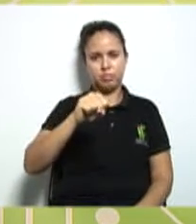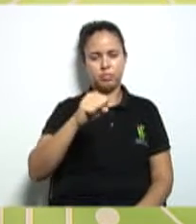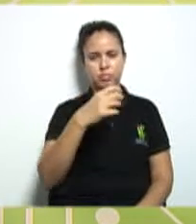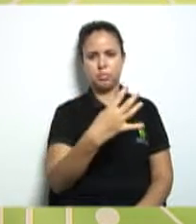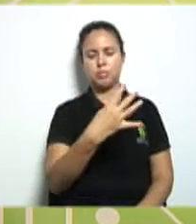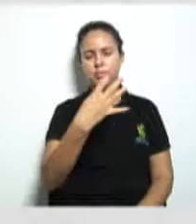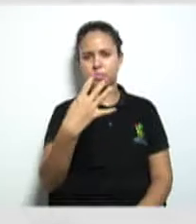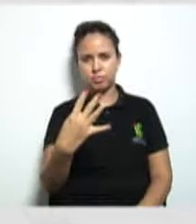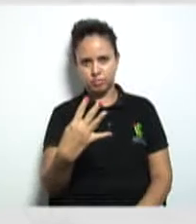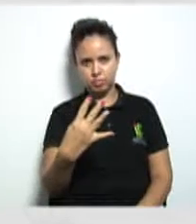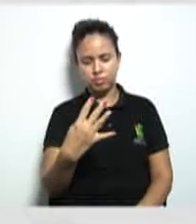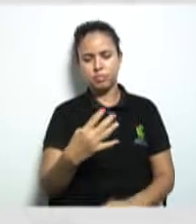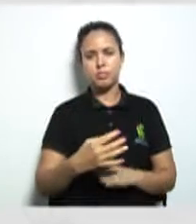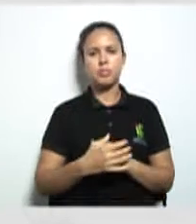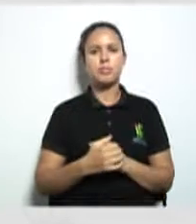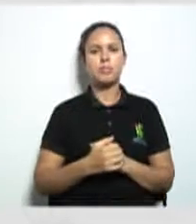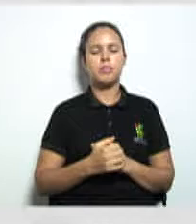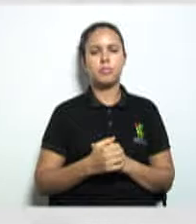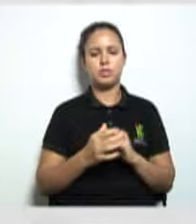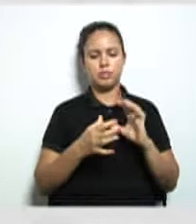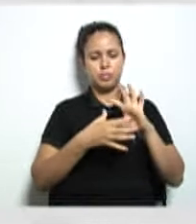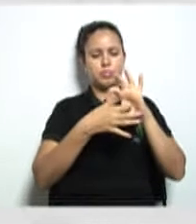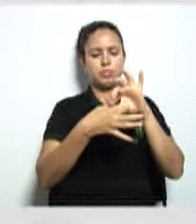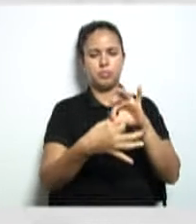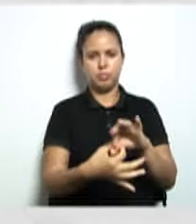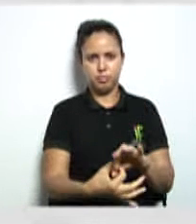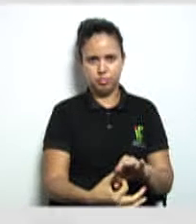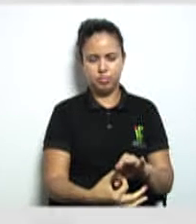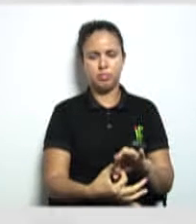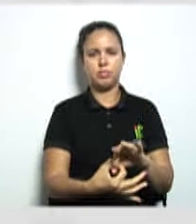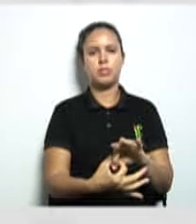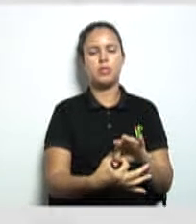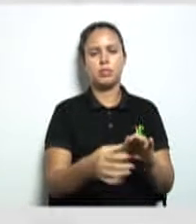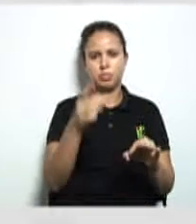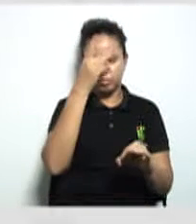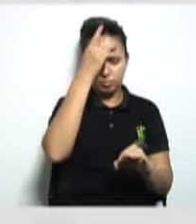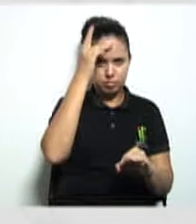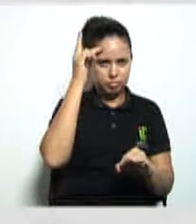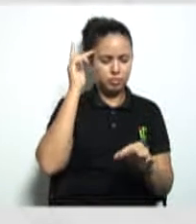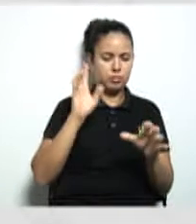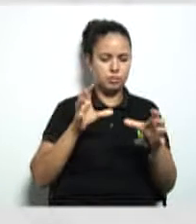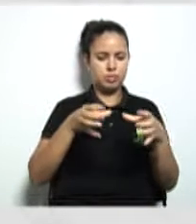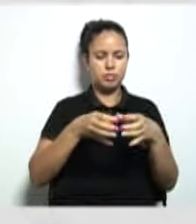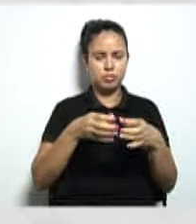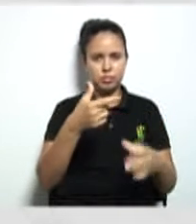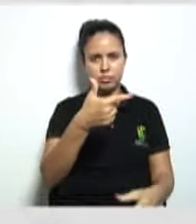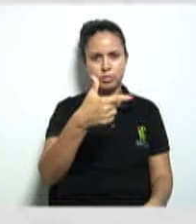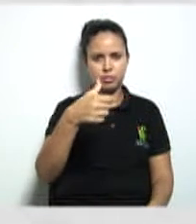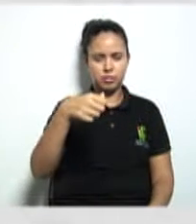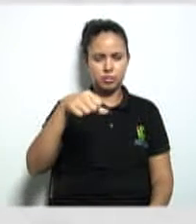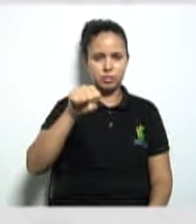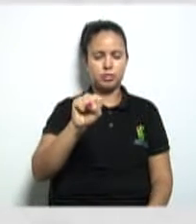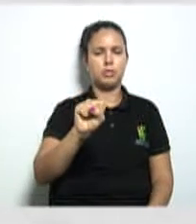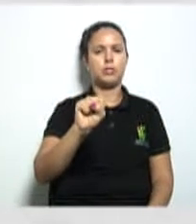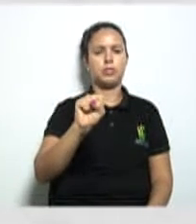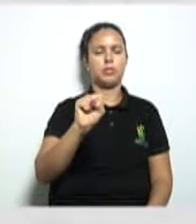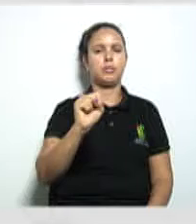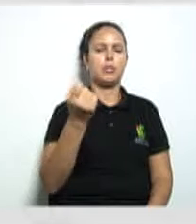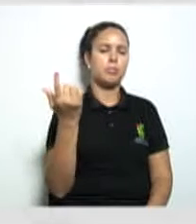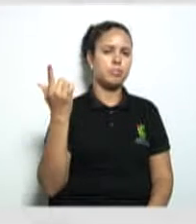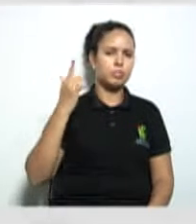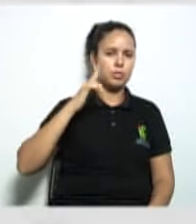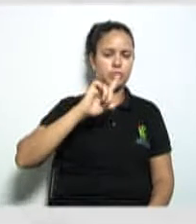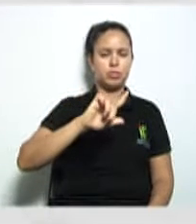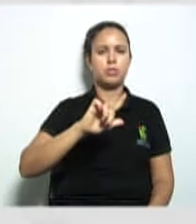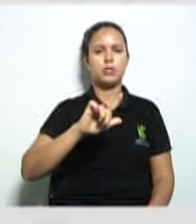1844, a partir da união, né, de operários com o intuito, né, de vencer a